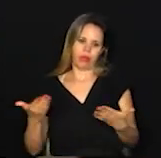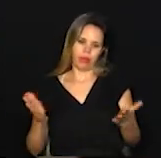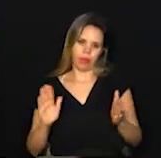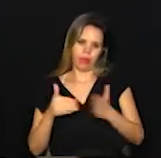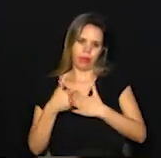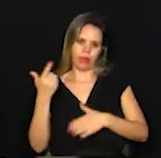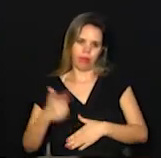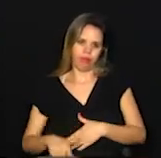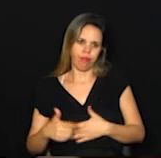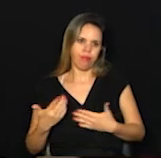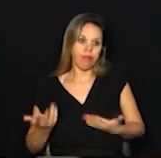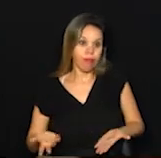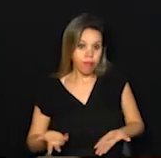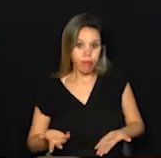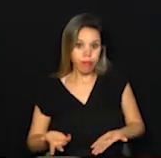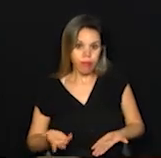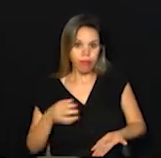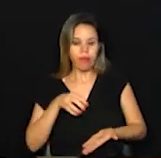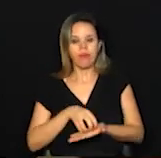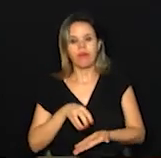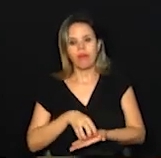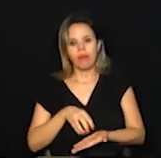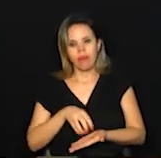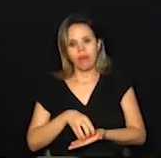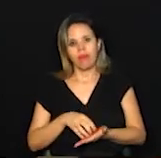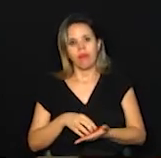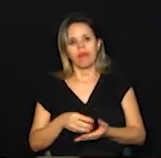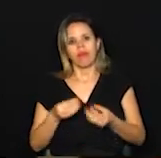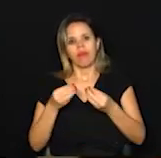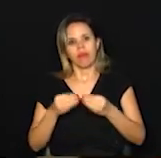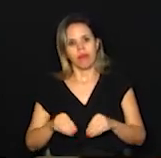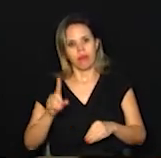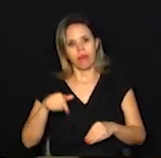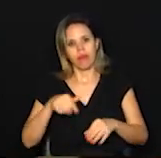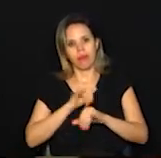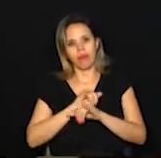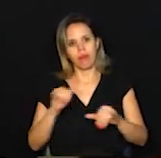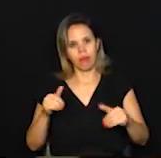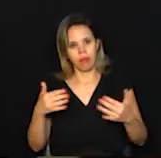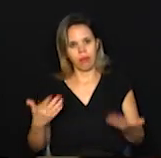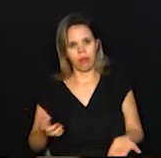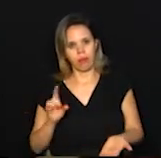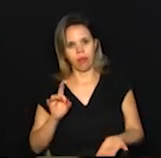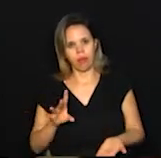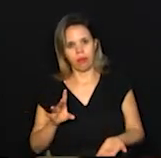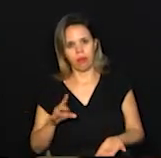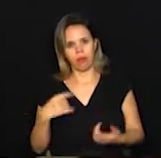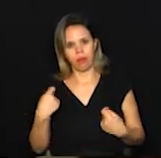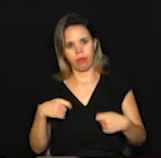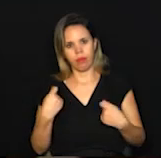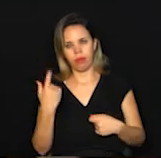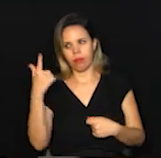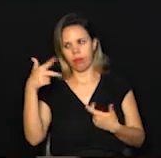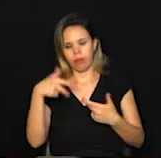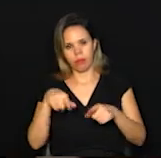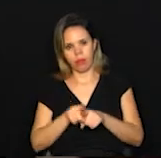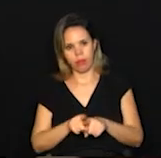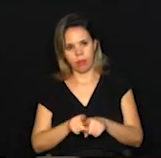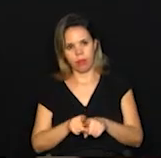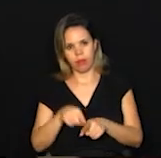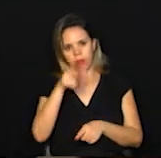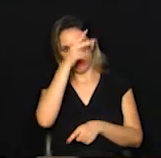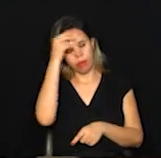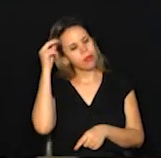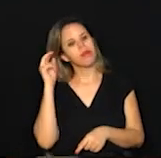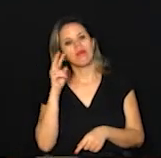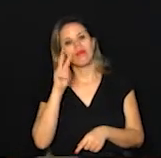fechados novamente. Então, é um setor que está devastado. Essa notícia, e não só essa, nós precisamos de outras notícias, que o poder público